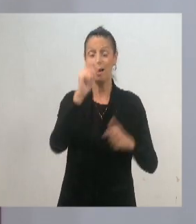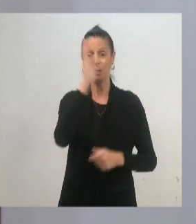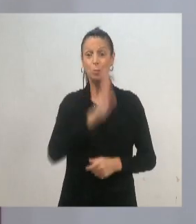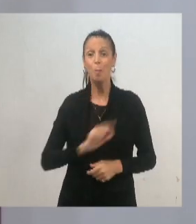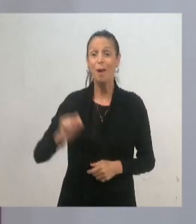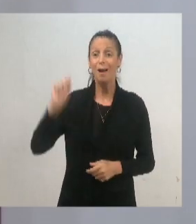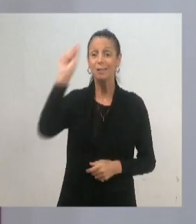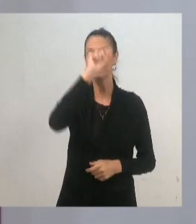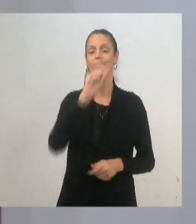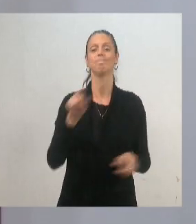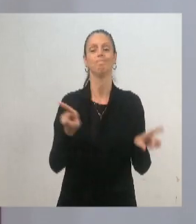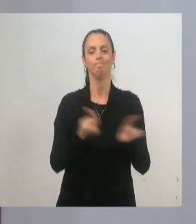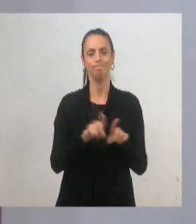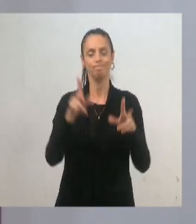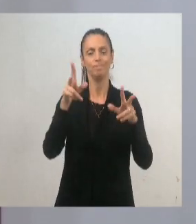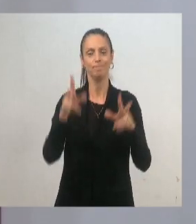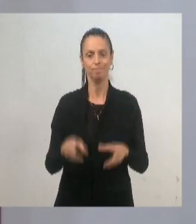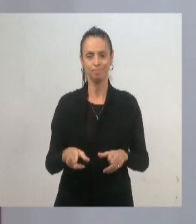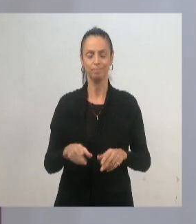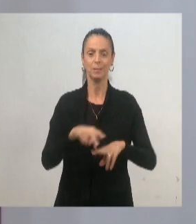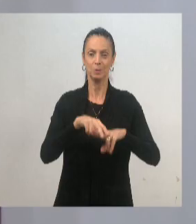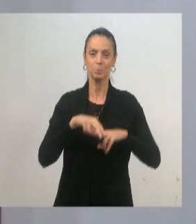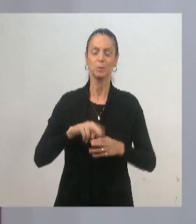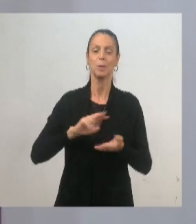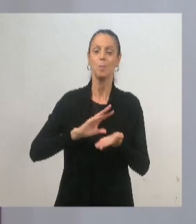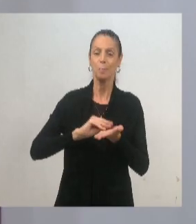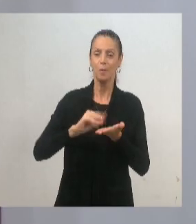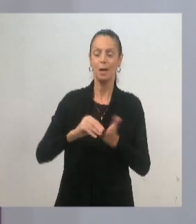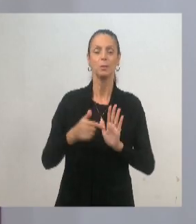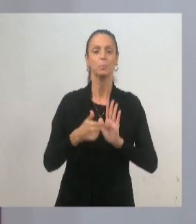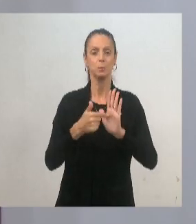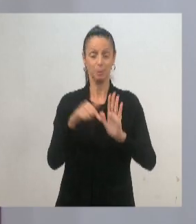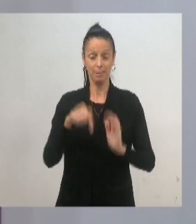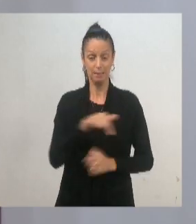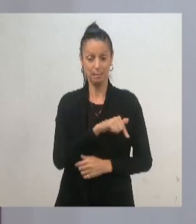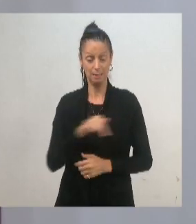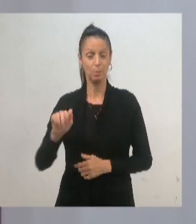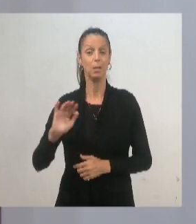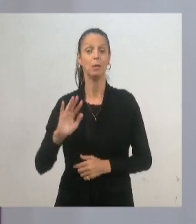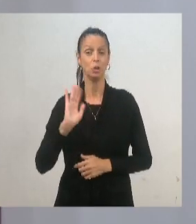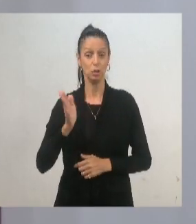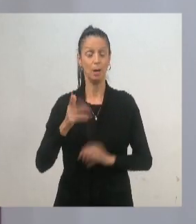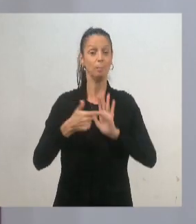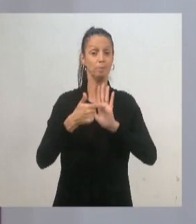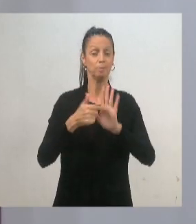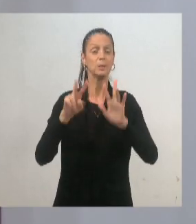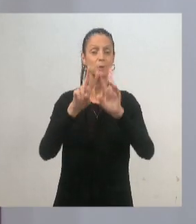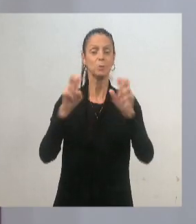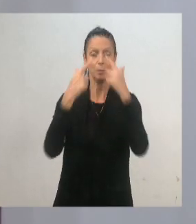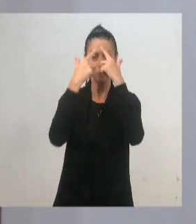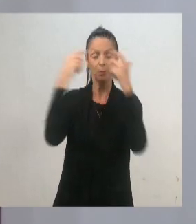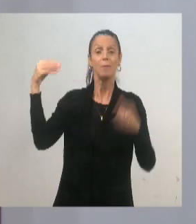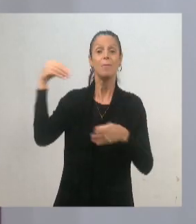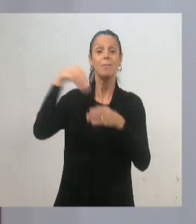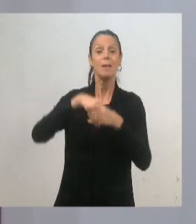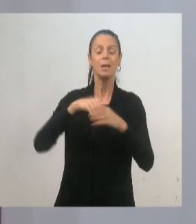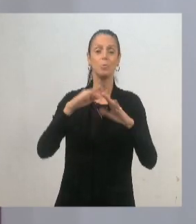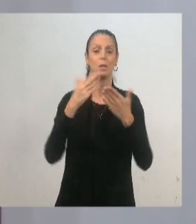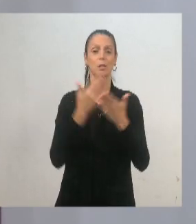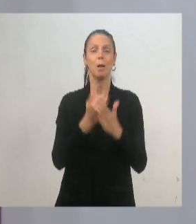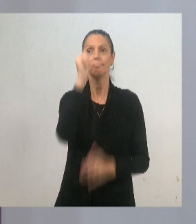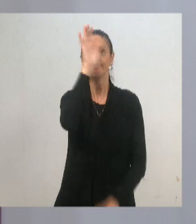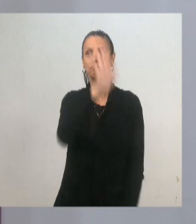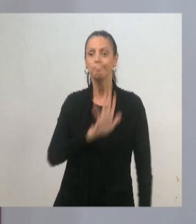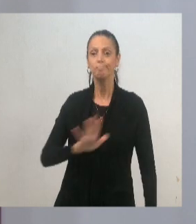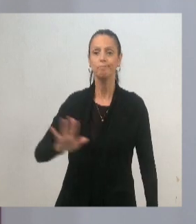passando aqui dados que foram apresentados essa semana com relação à violência nas escolas a nível